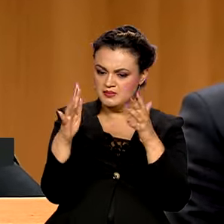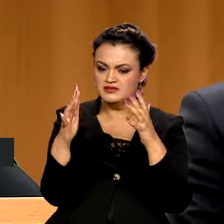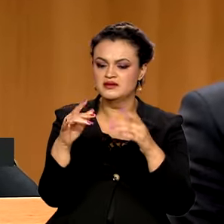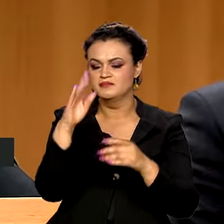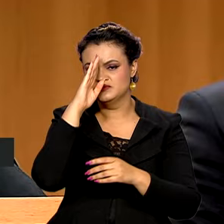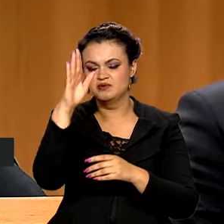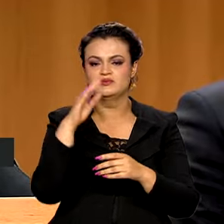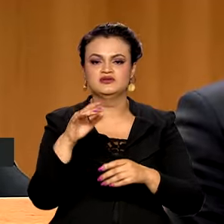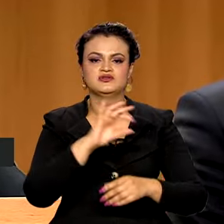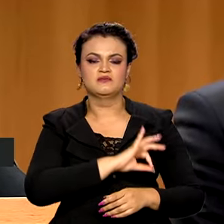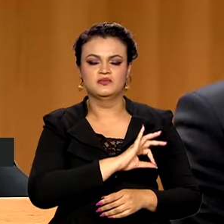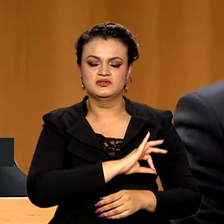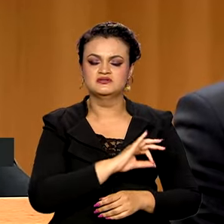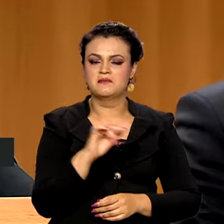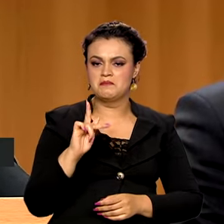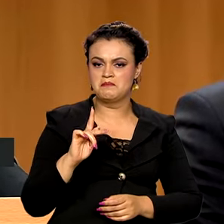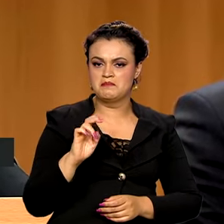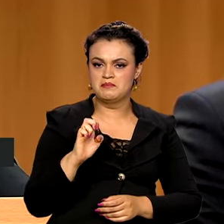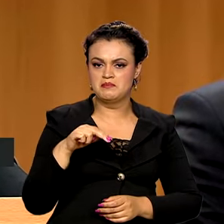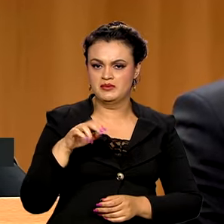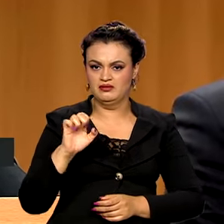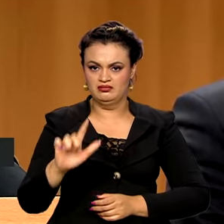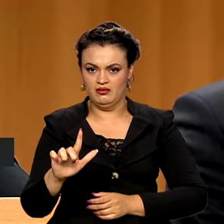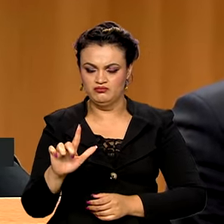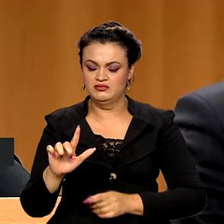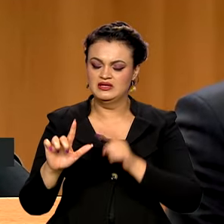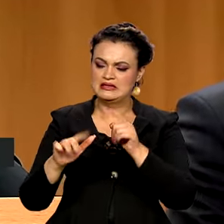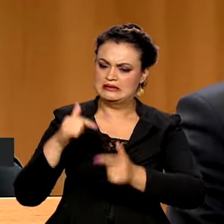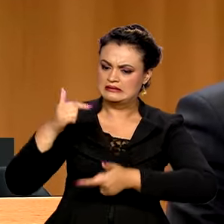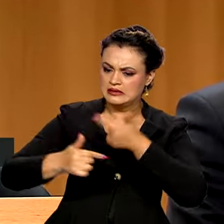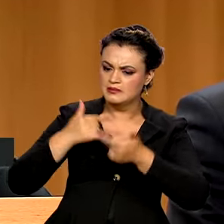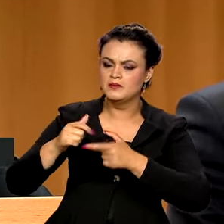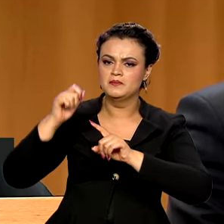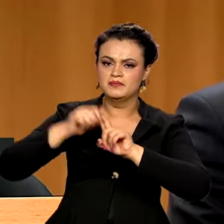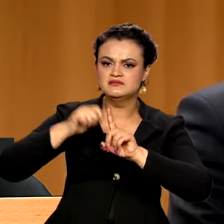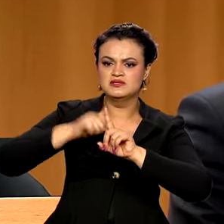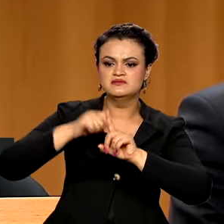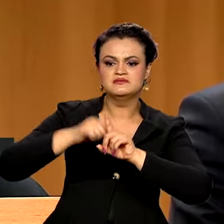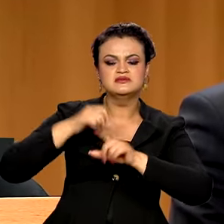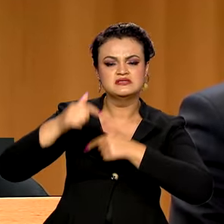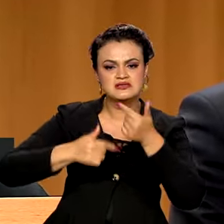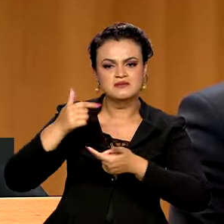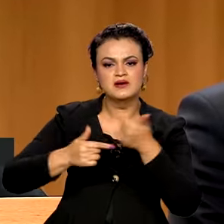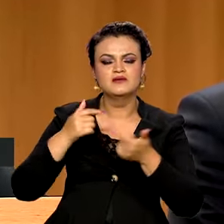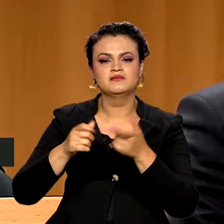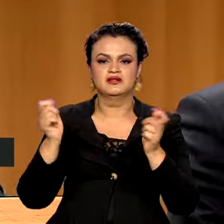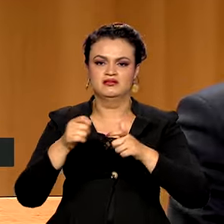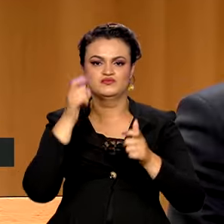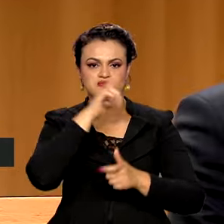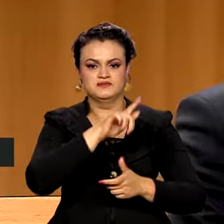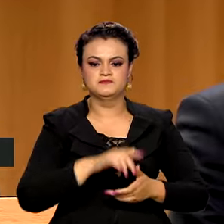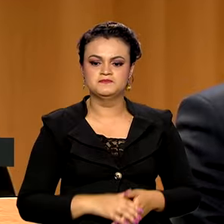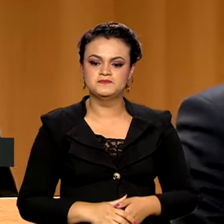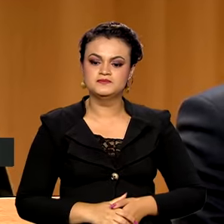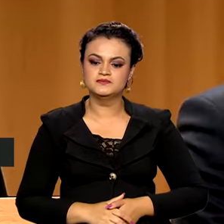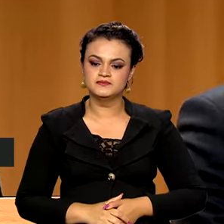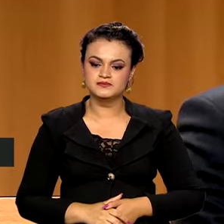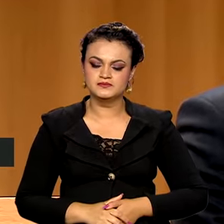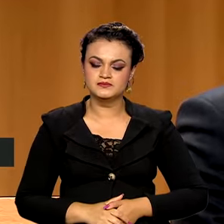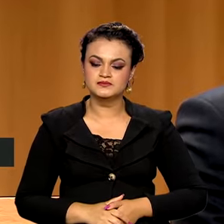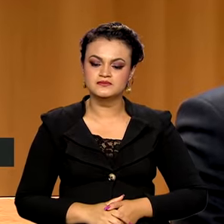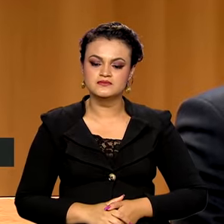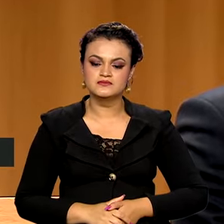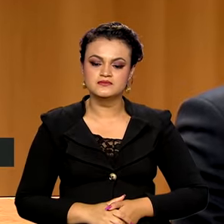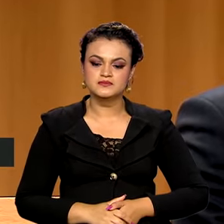papel da Polícia Penal Federal, que trabalhou durante muitos meses para que isso fosse possível. Só um complemento da